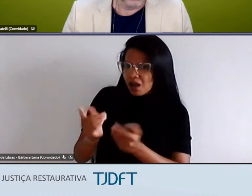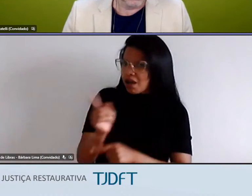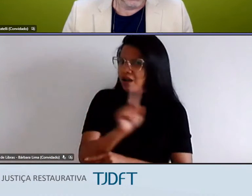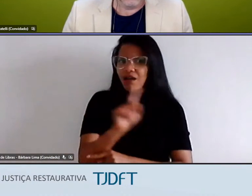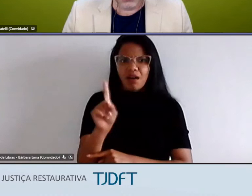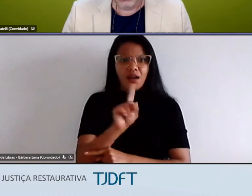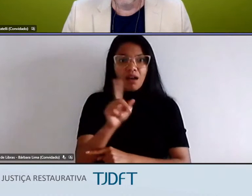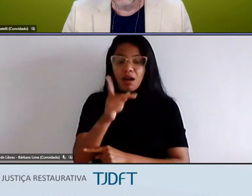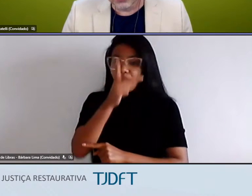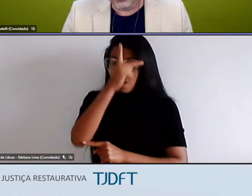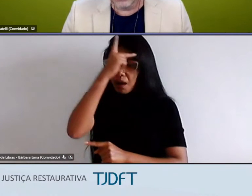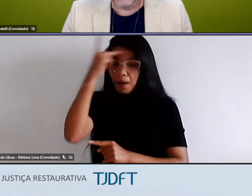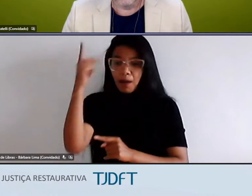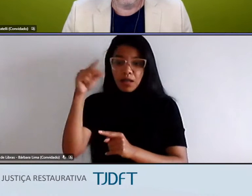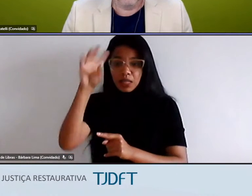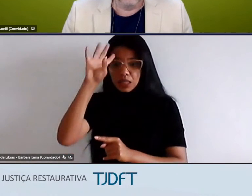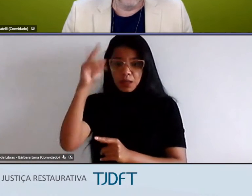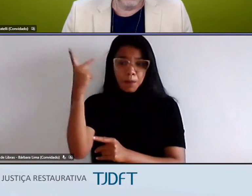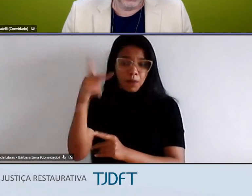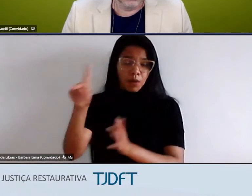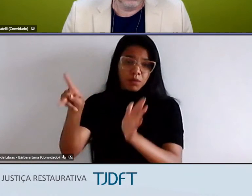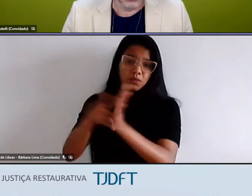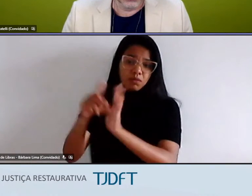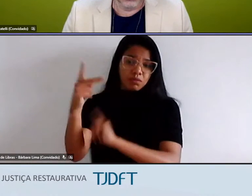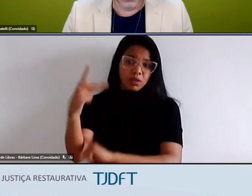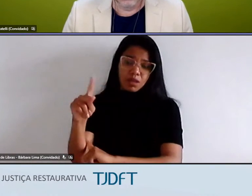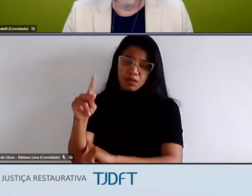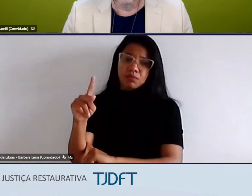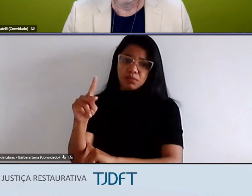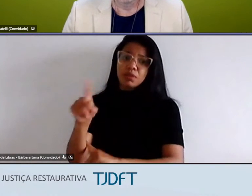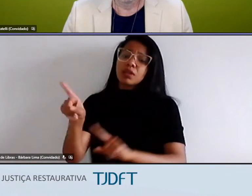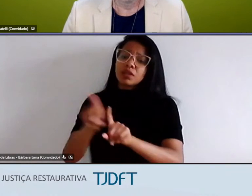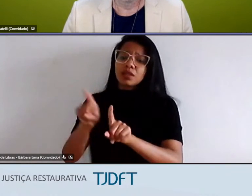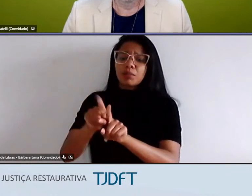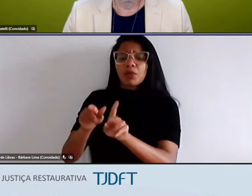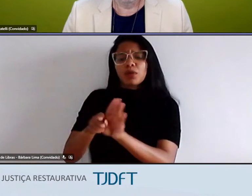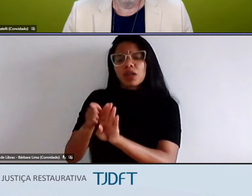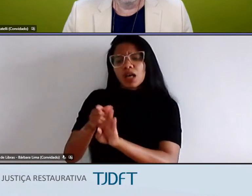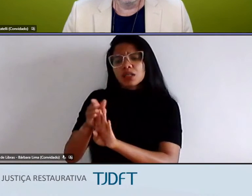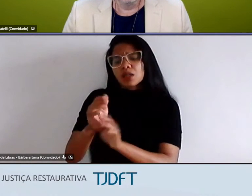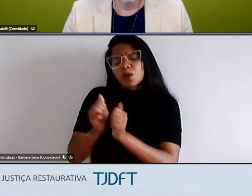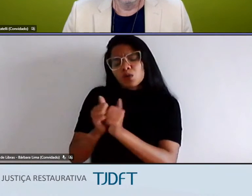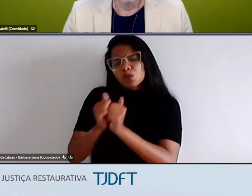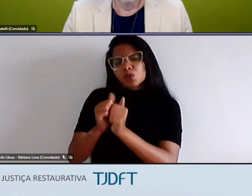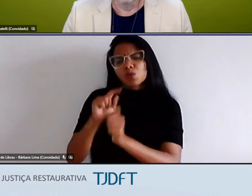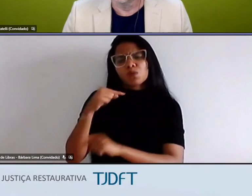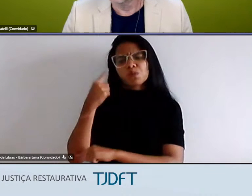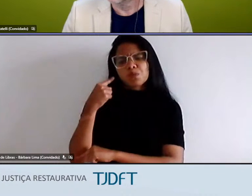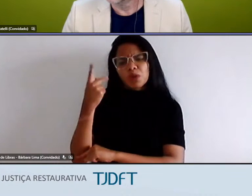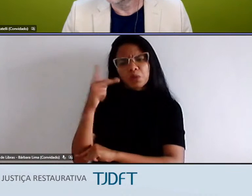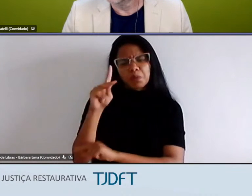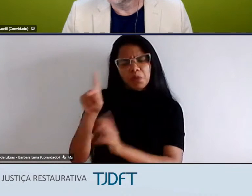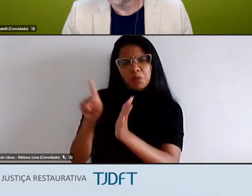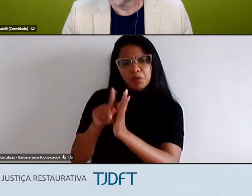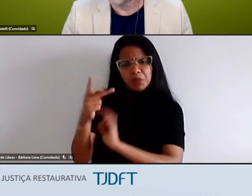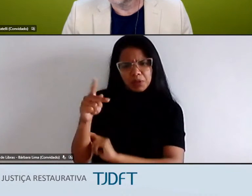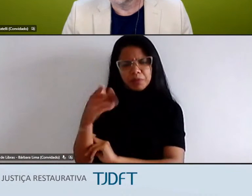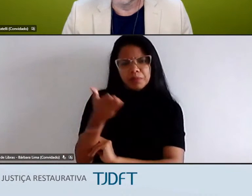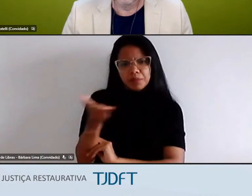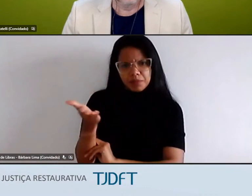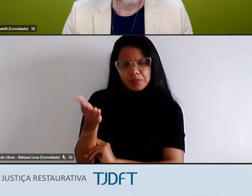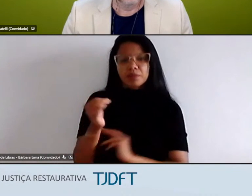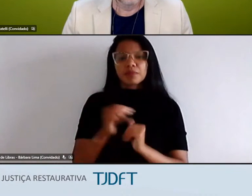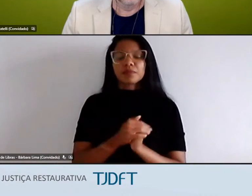próprio adolescente, claro, com orientação e acompanhamento do seu advogado. And we've had tens